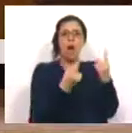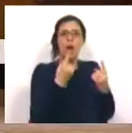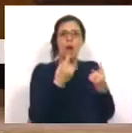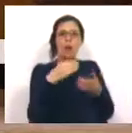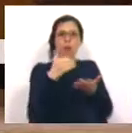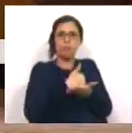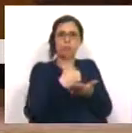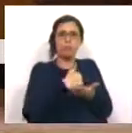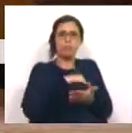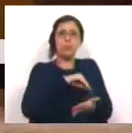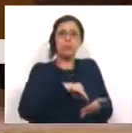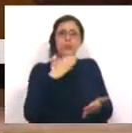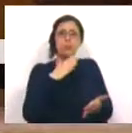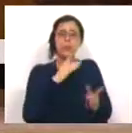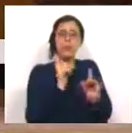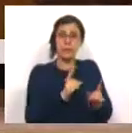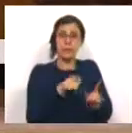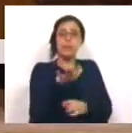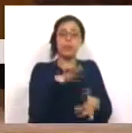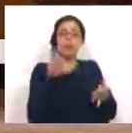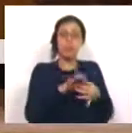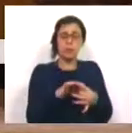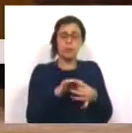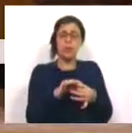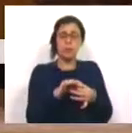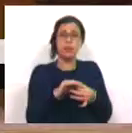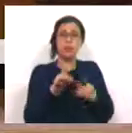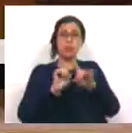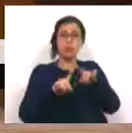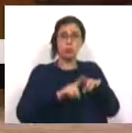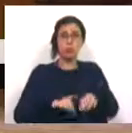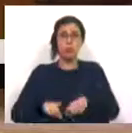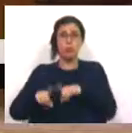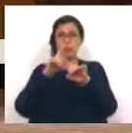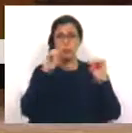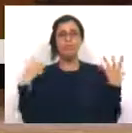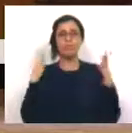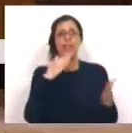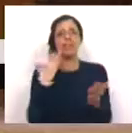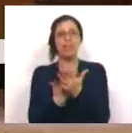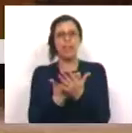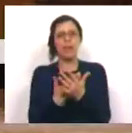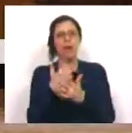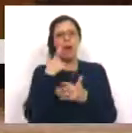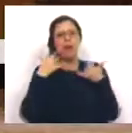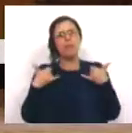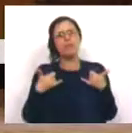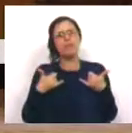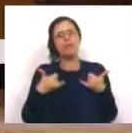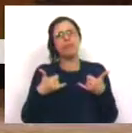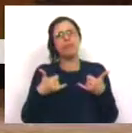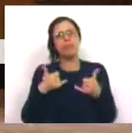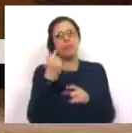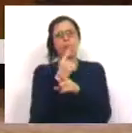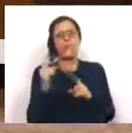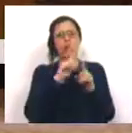alguma rentabilidade. E foi nestas circunstâncias que a diversidade florestal deu lugar às extensas monoculturas